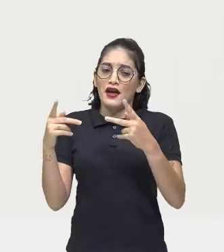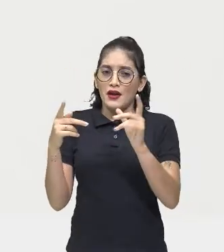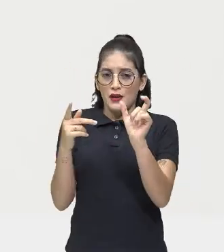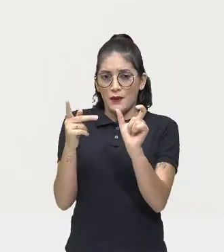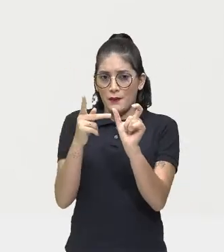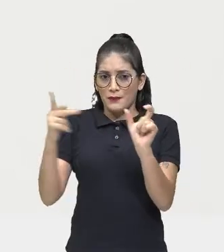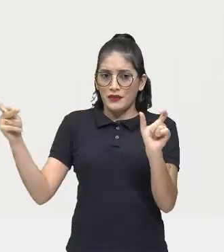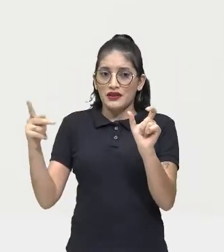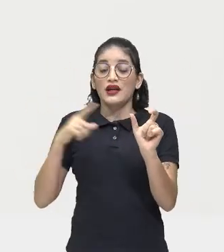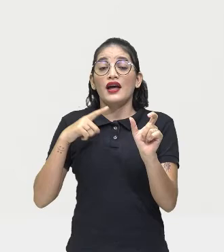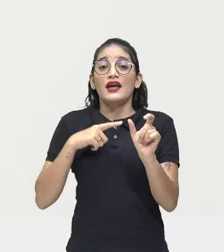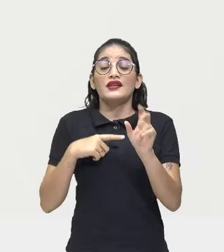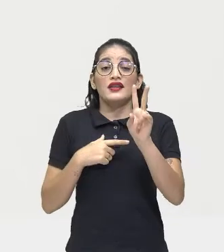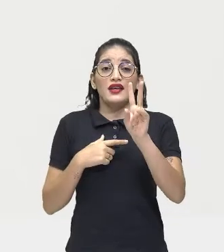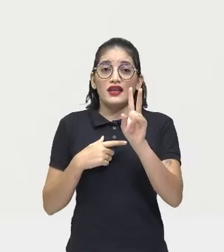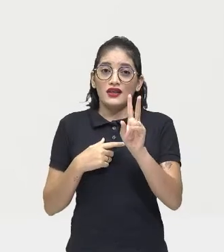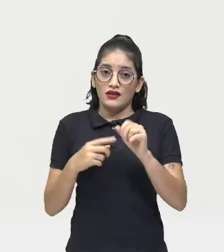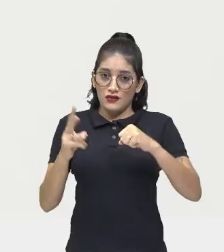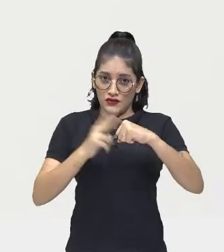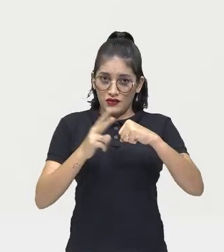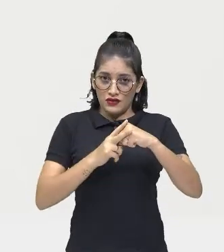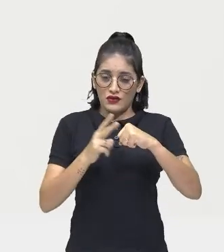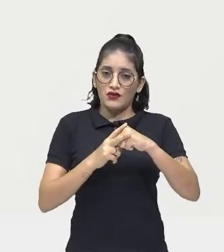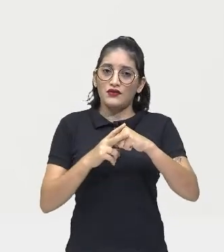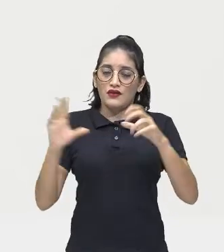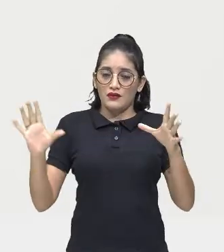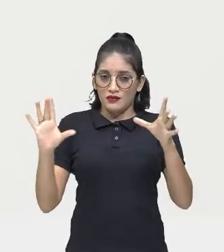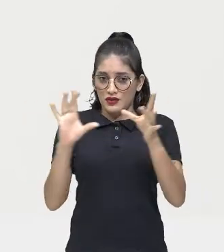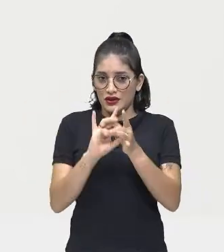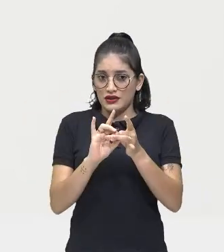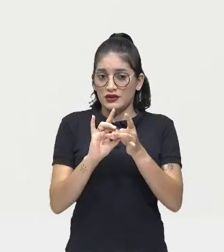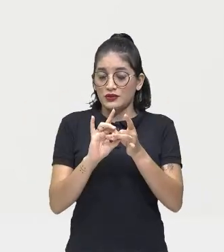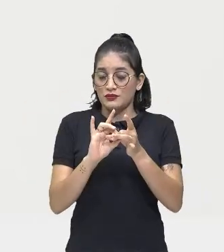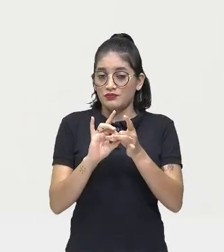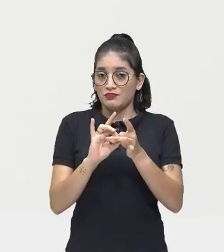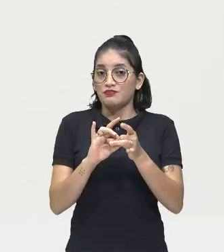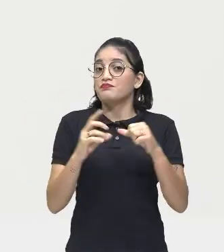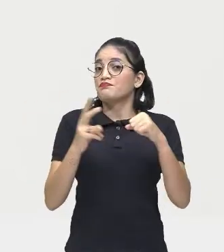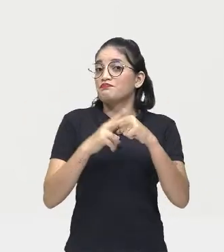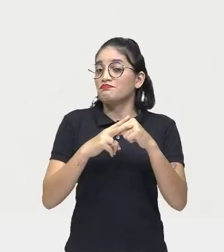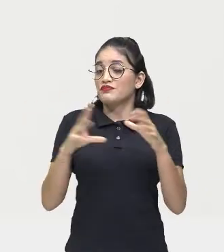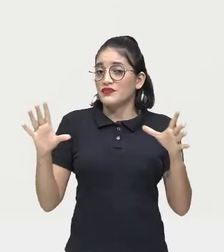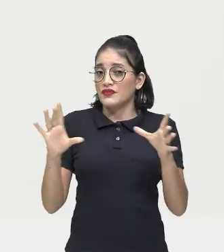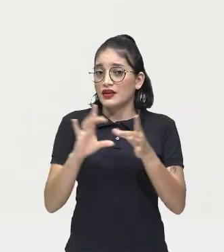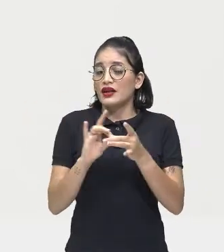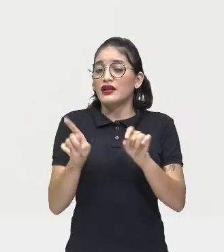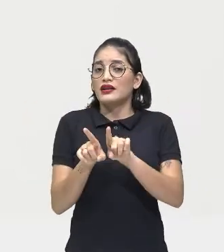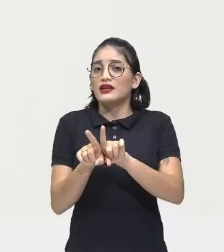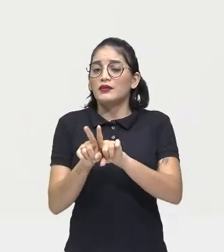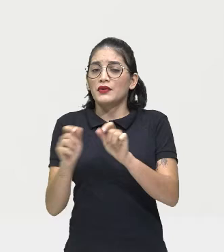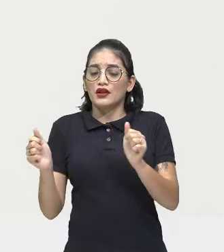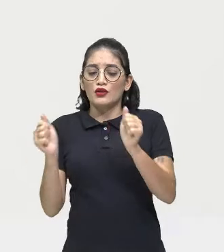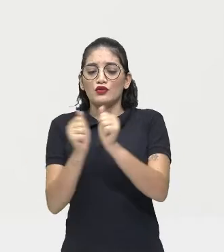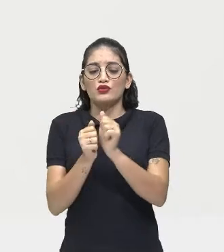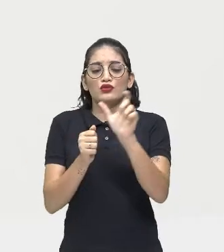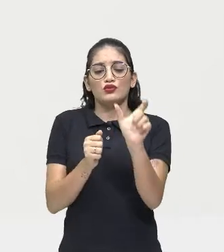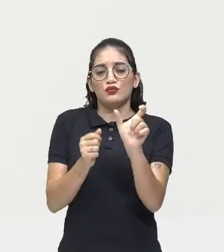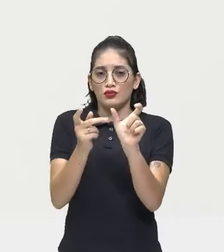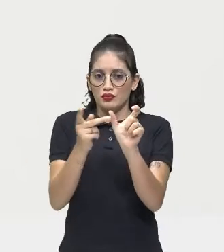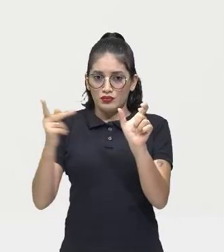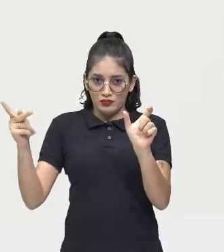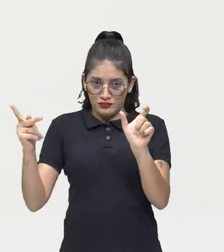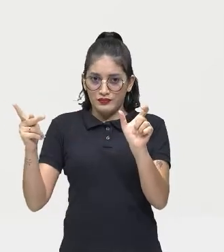de ligação, certo? Esse verbo de ligação, você tem também, junto dele, um predicativo do